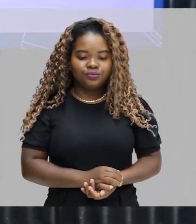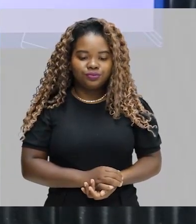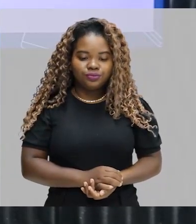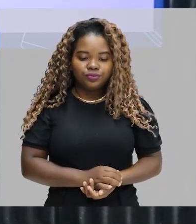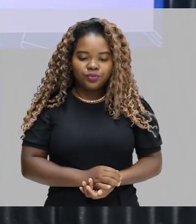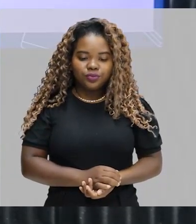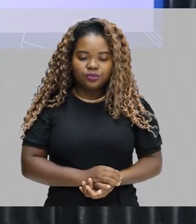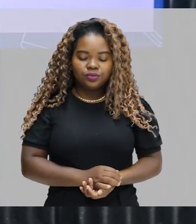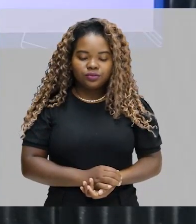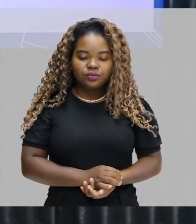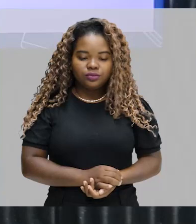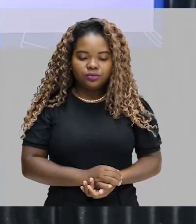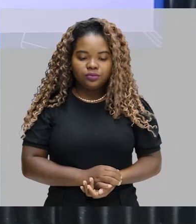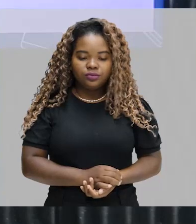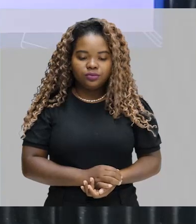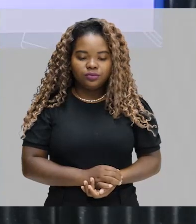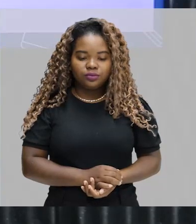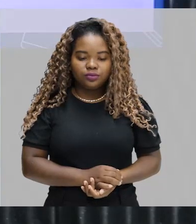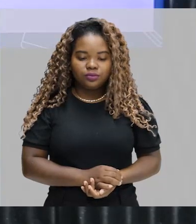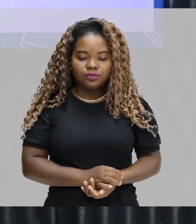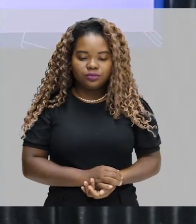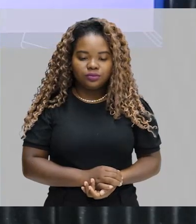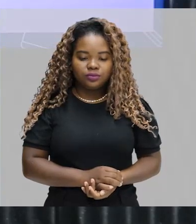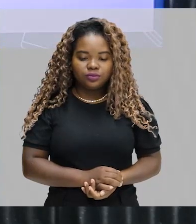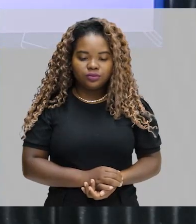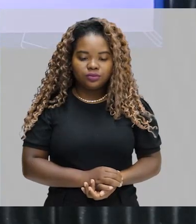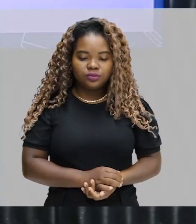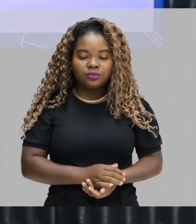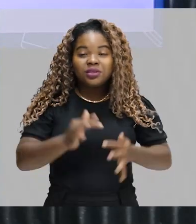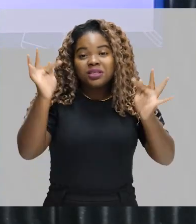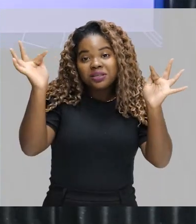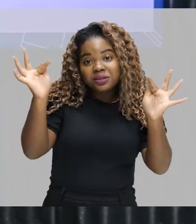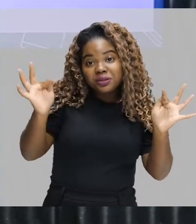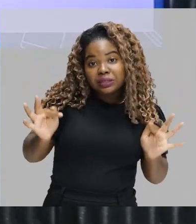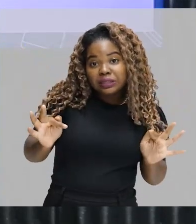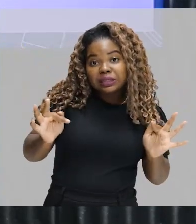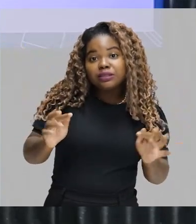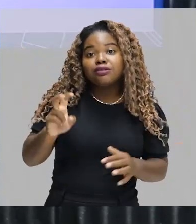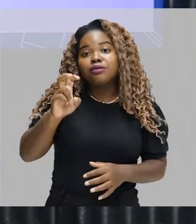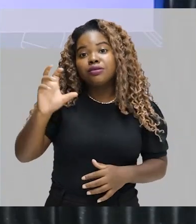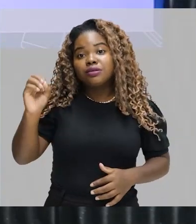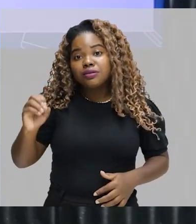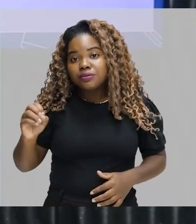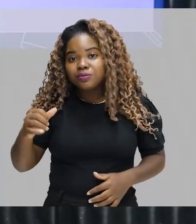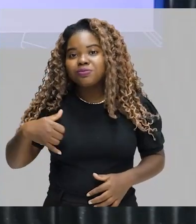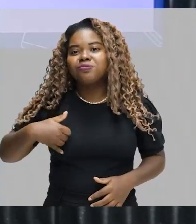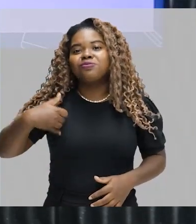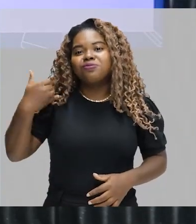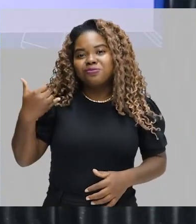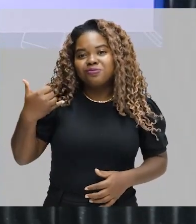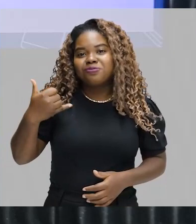Happy 50th birthday ou anniversary. Feliz 50º aniversário. A pessoa está